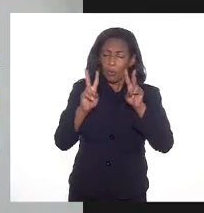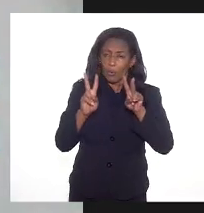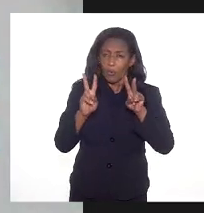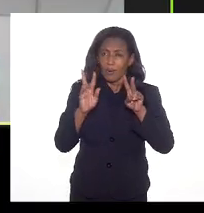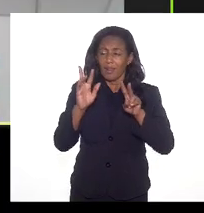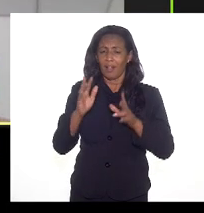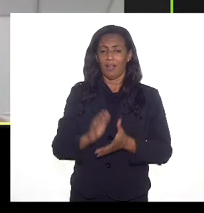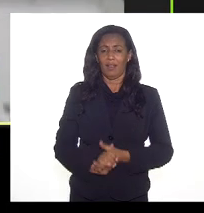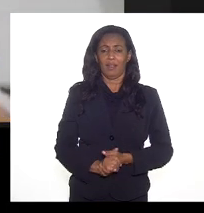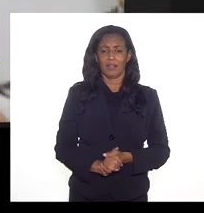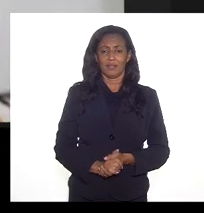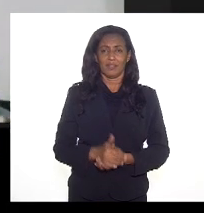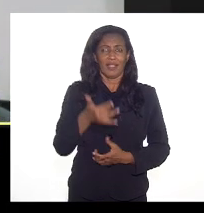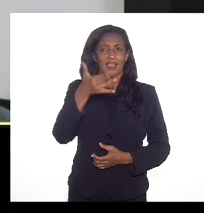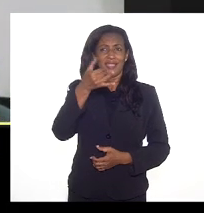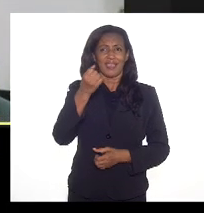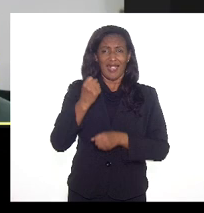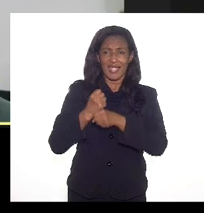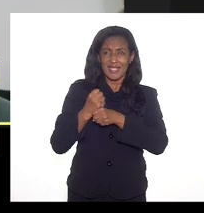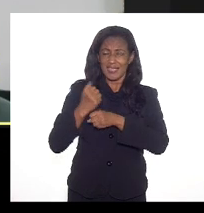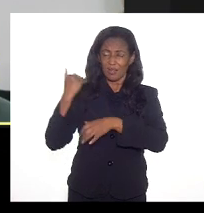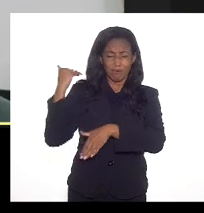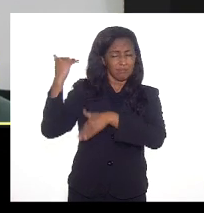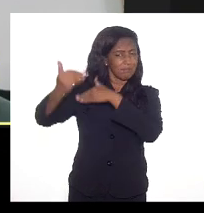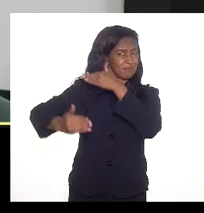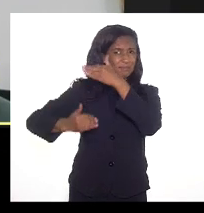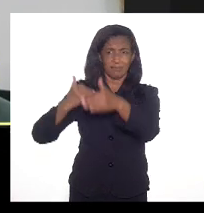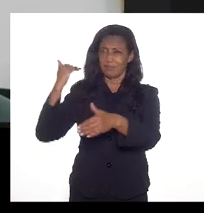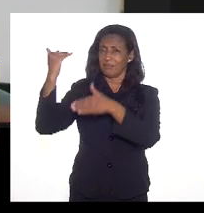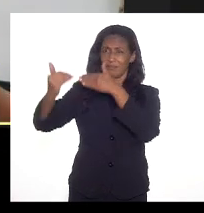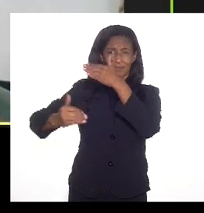pelo menos 10 anos para frente.